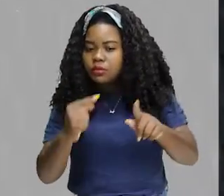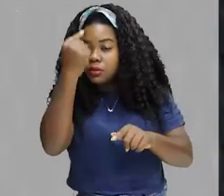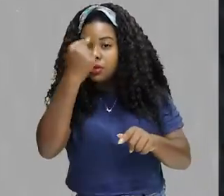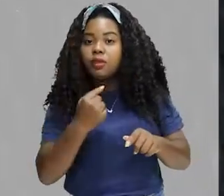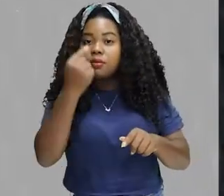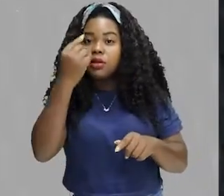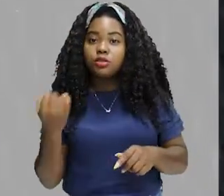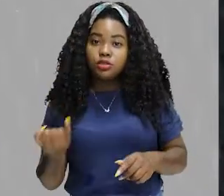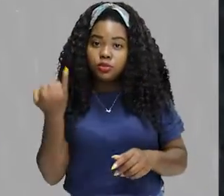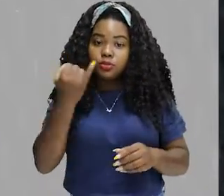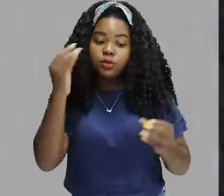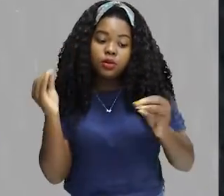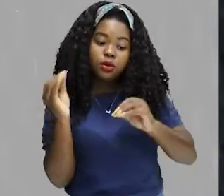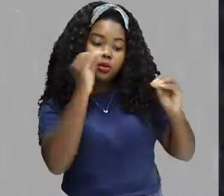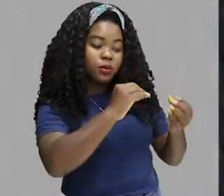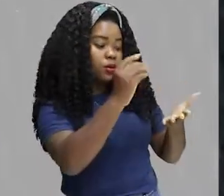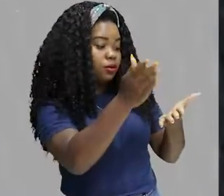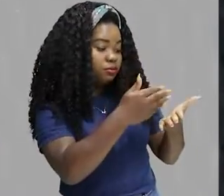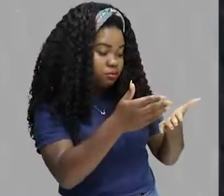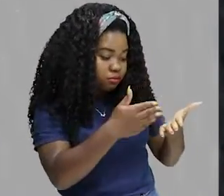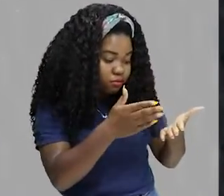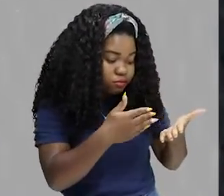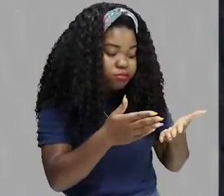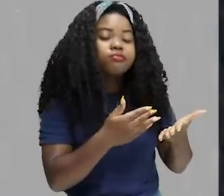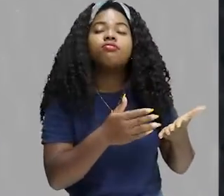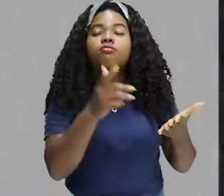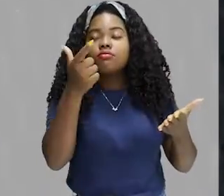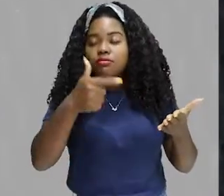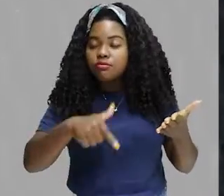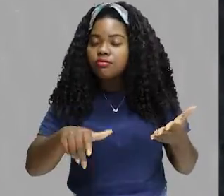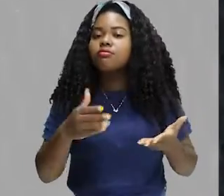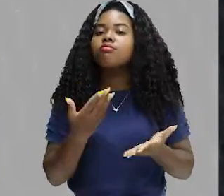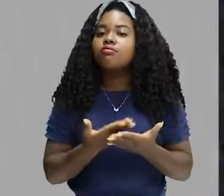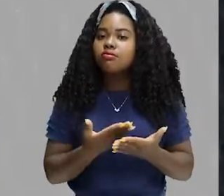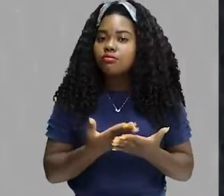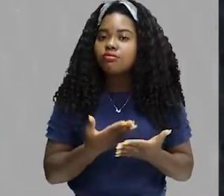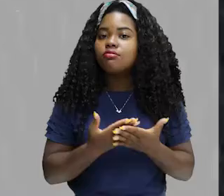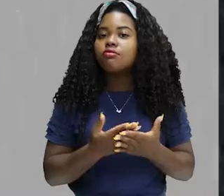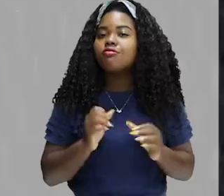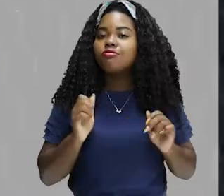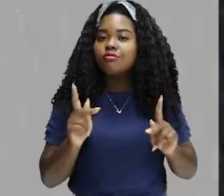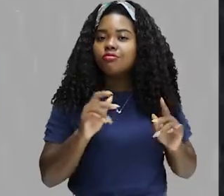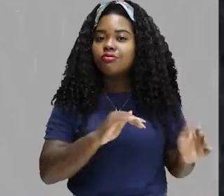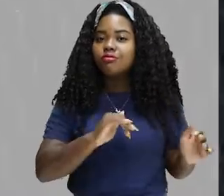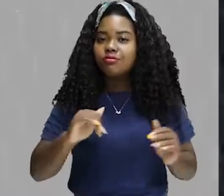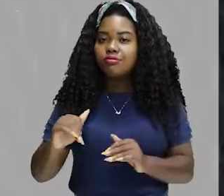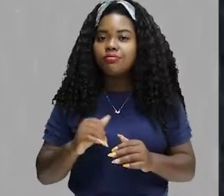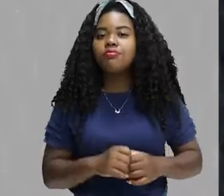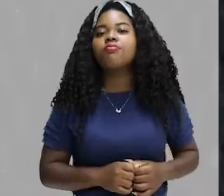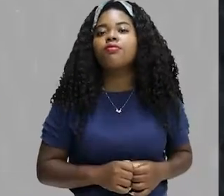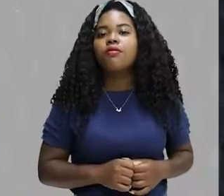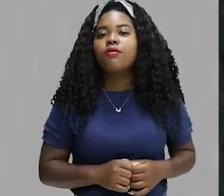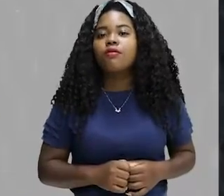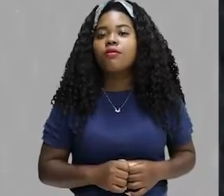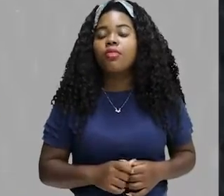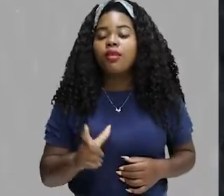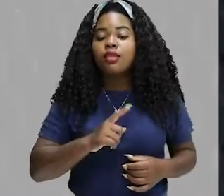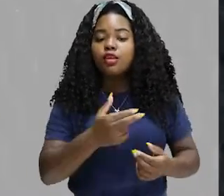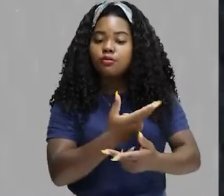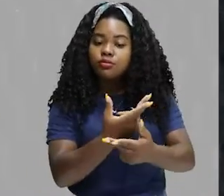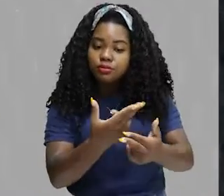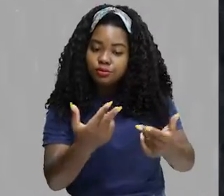você passar essas informações para o seu caderno e continuar os seus estudos. Show de bola? Estamos em uma série de